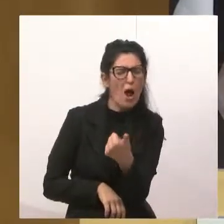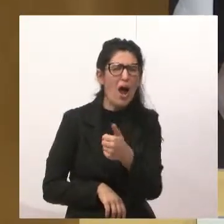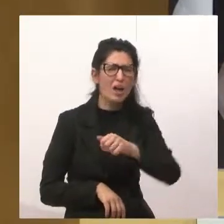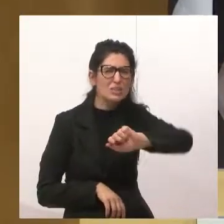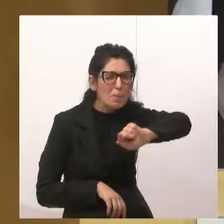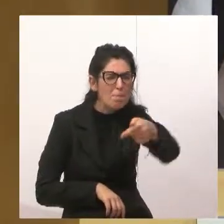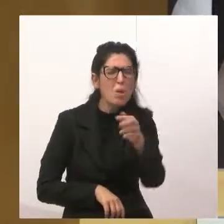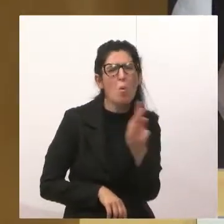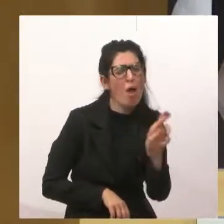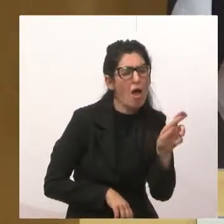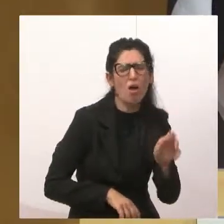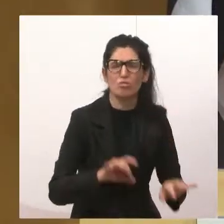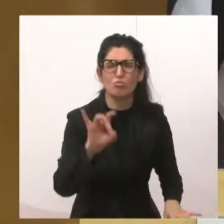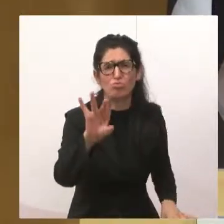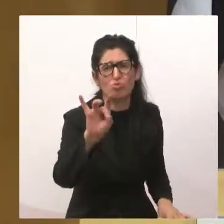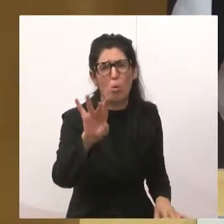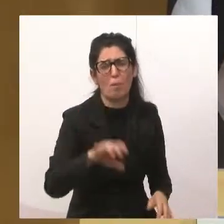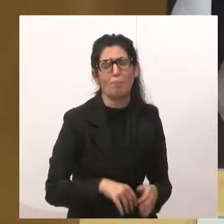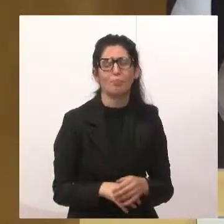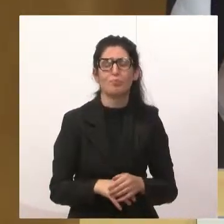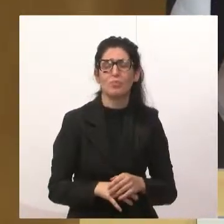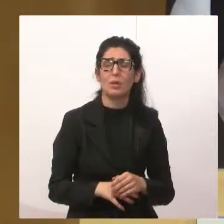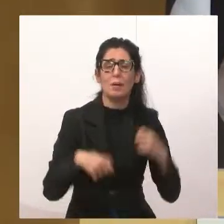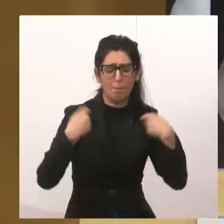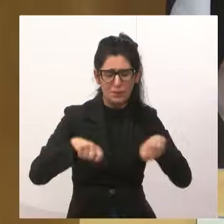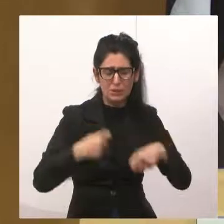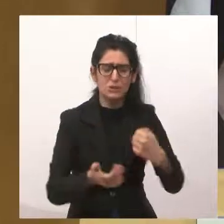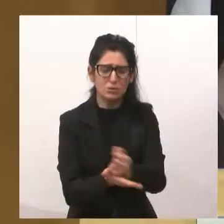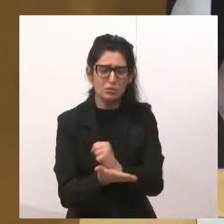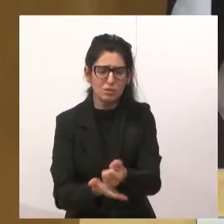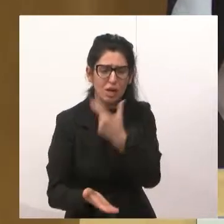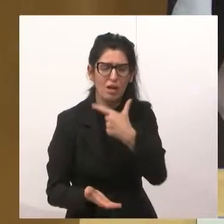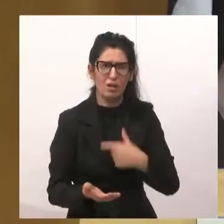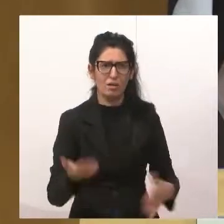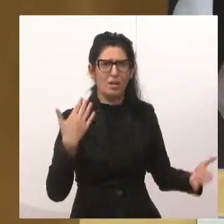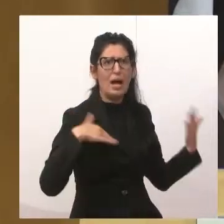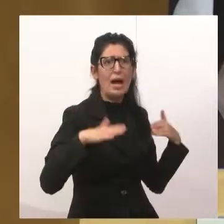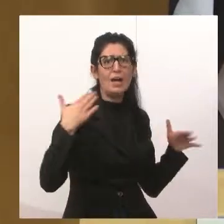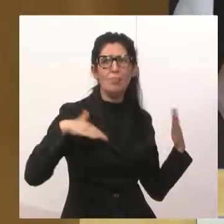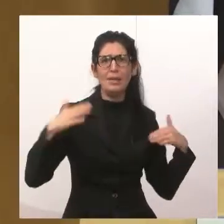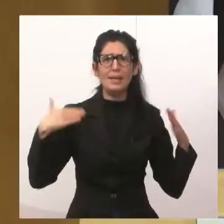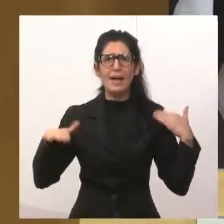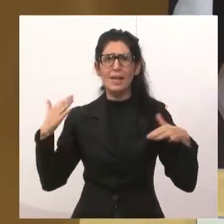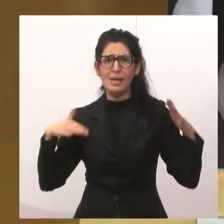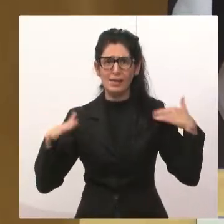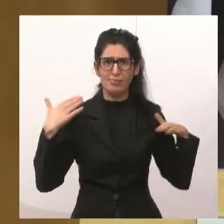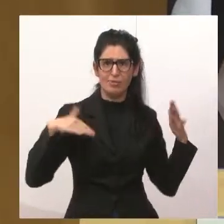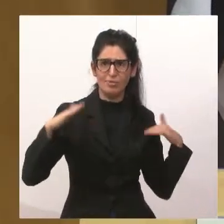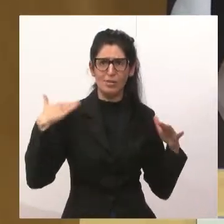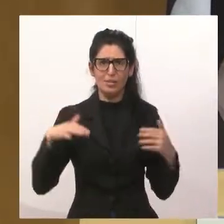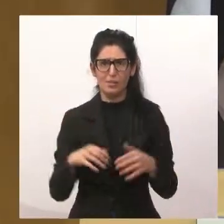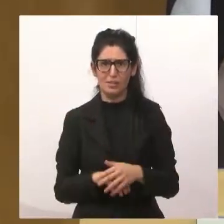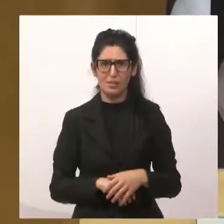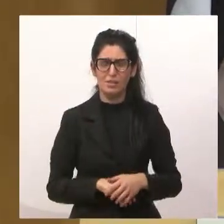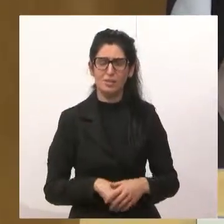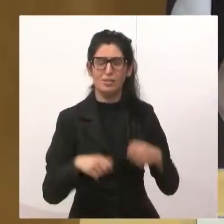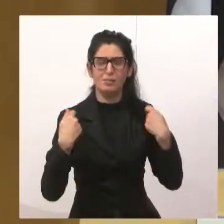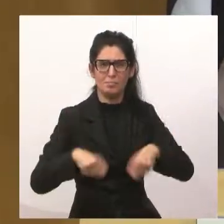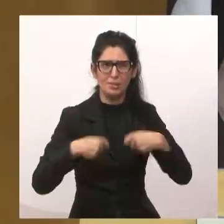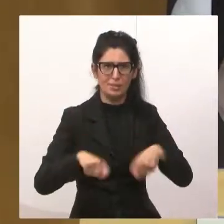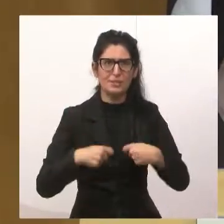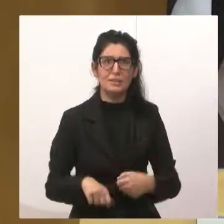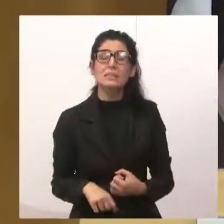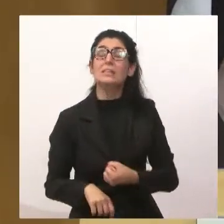medicamentos, lazer. Então nós precisamos cada dia mais fazer com que o idoso também esteja inserido no orçamento